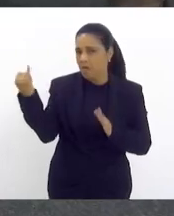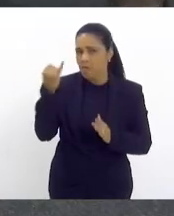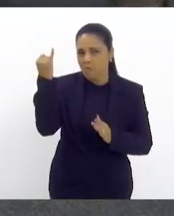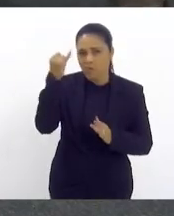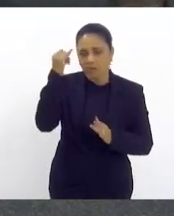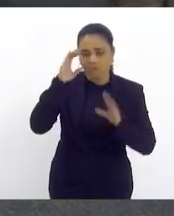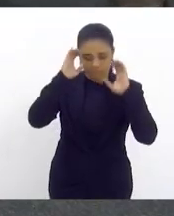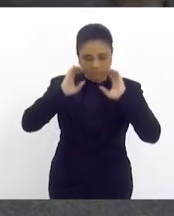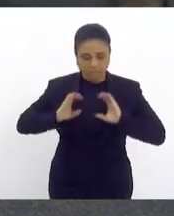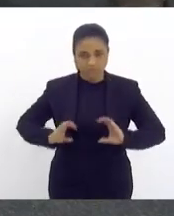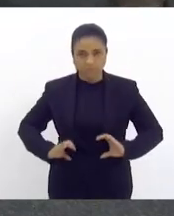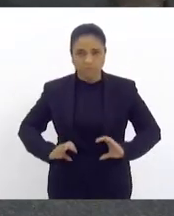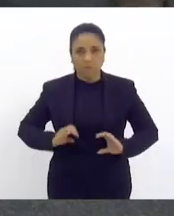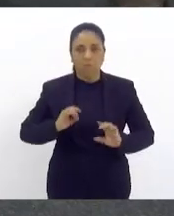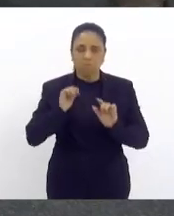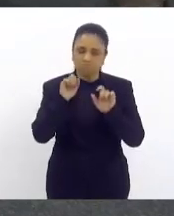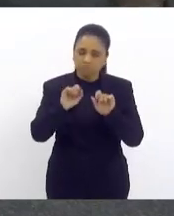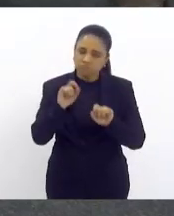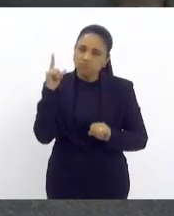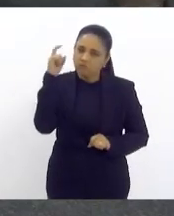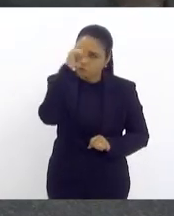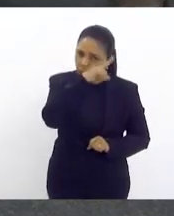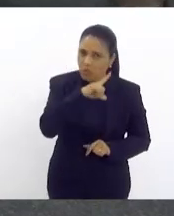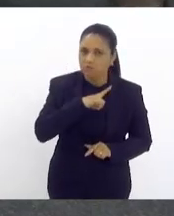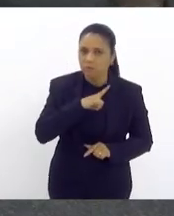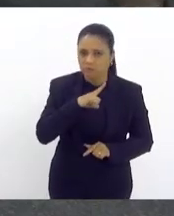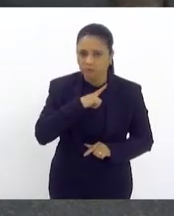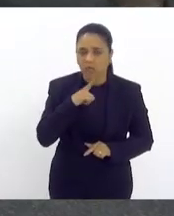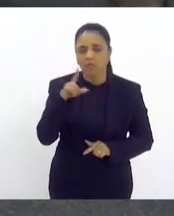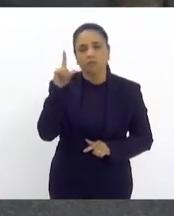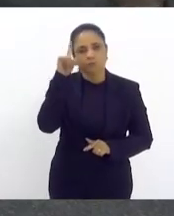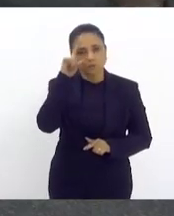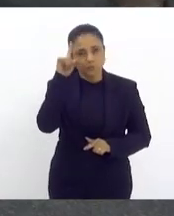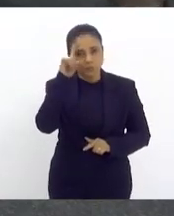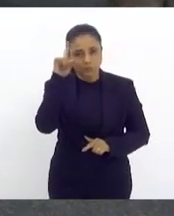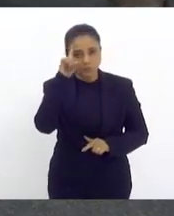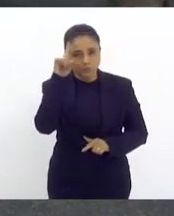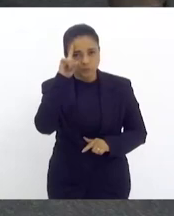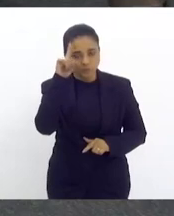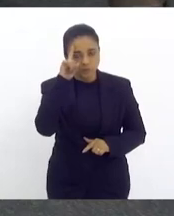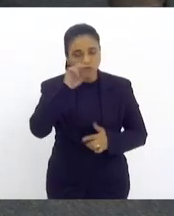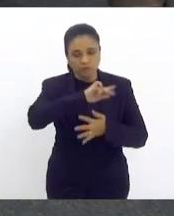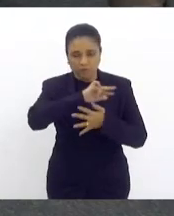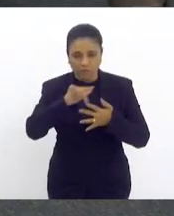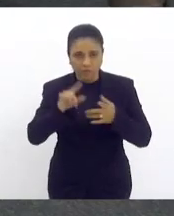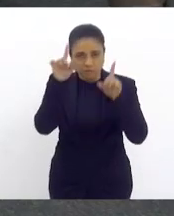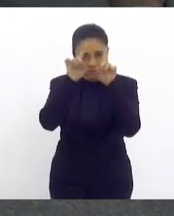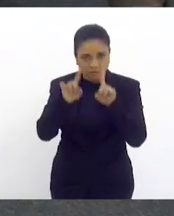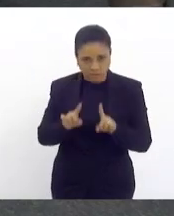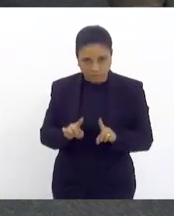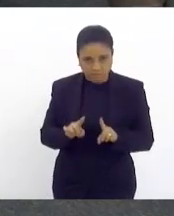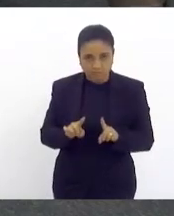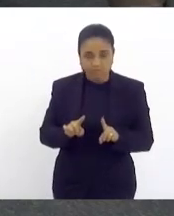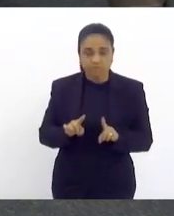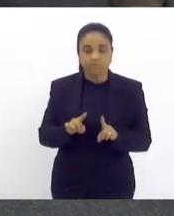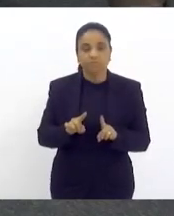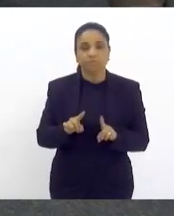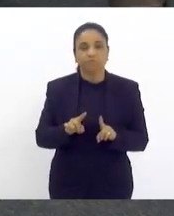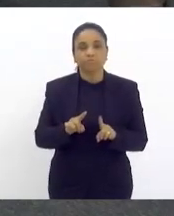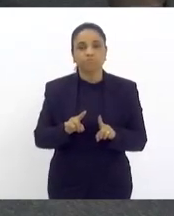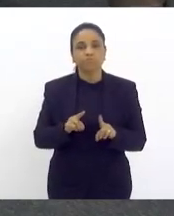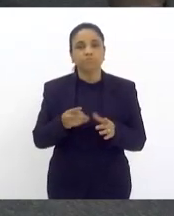cidadãs que enfrenta as dificuldades no dia a dia com suas diversas deficiências e hoje